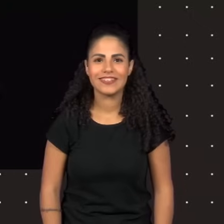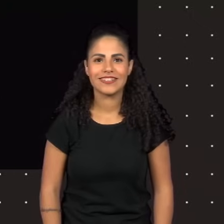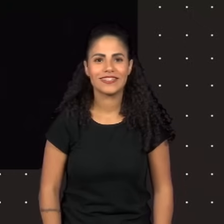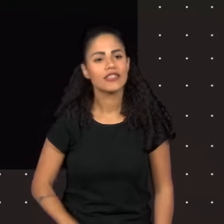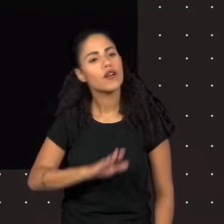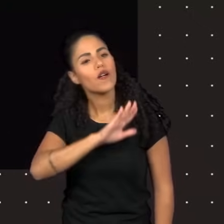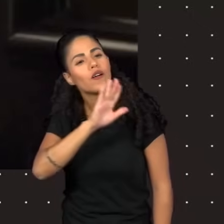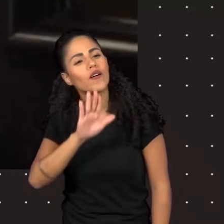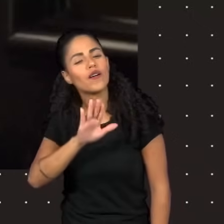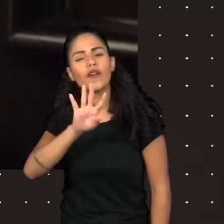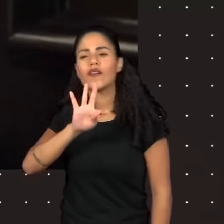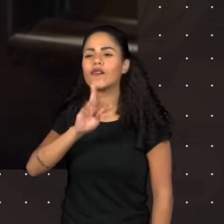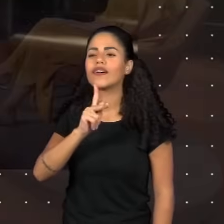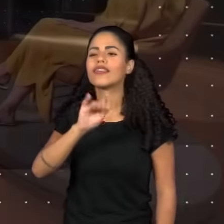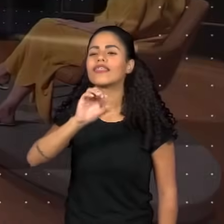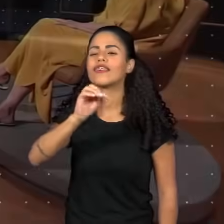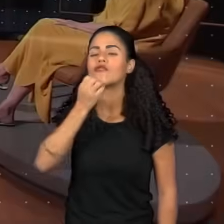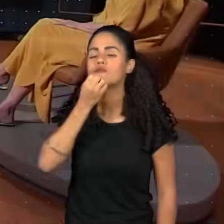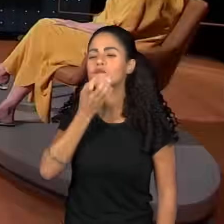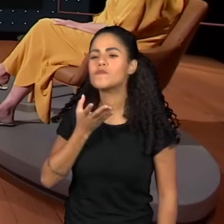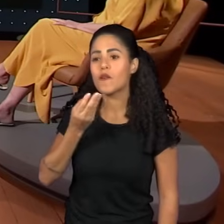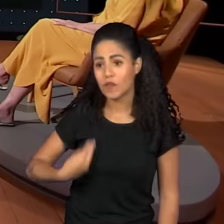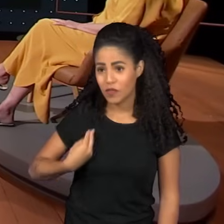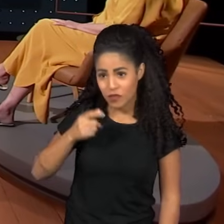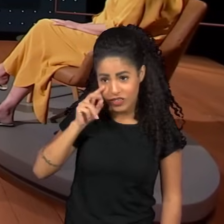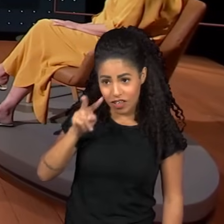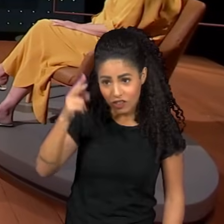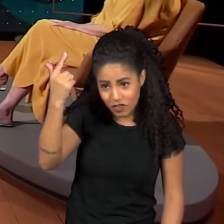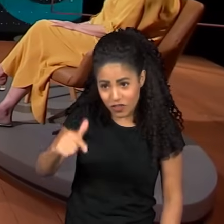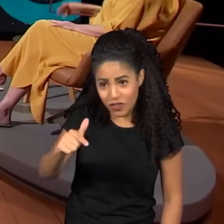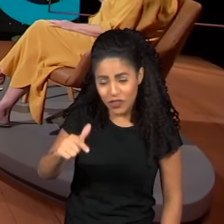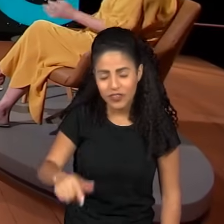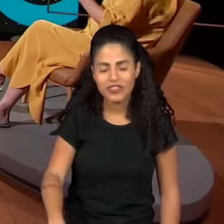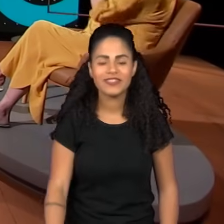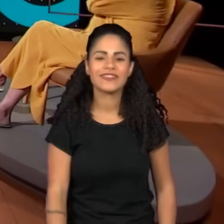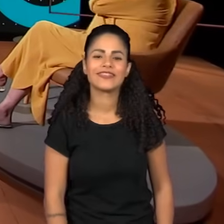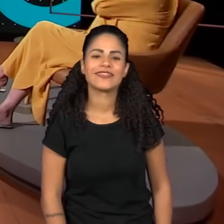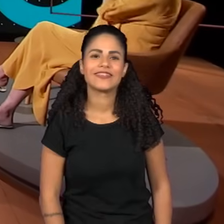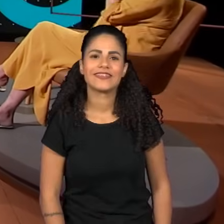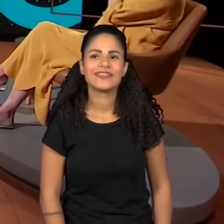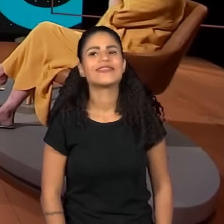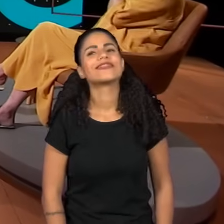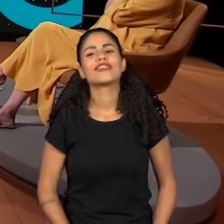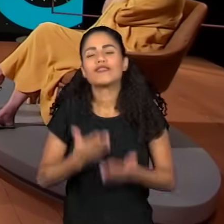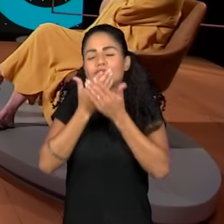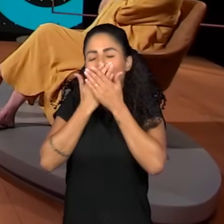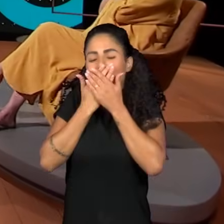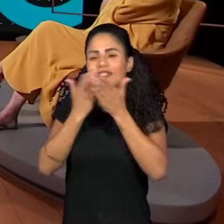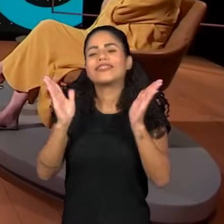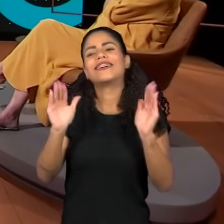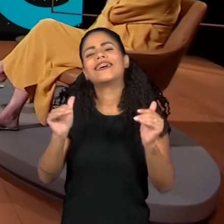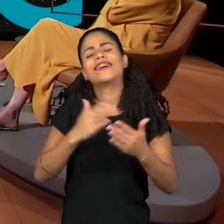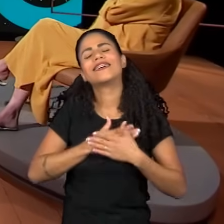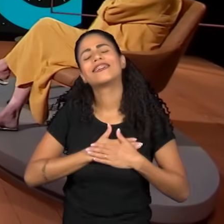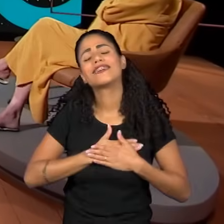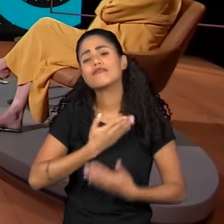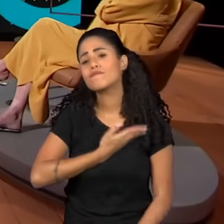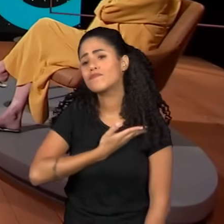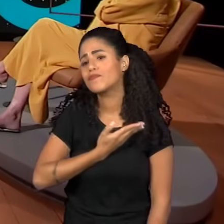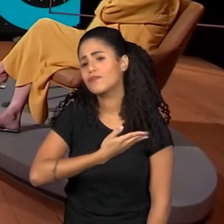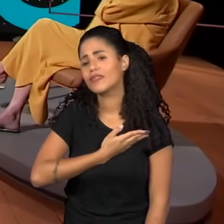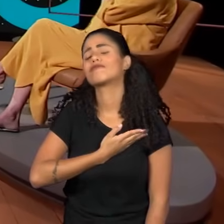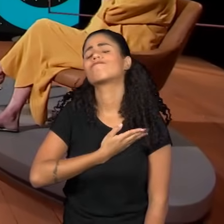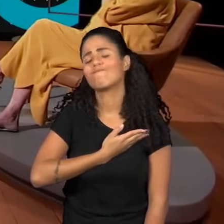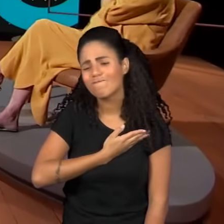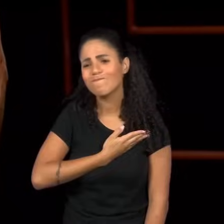Oi, Theo. Que bom te ver de novo. E... Nossa, que companheiro.